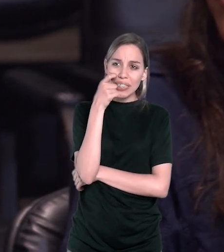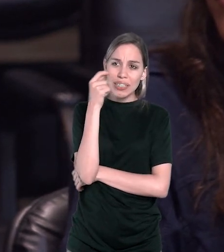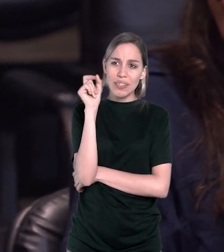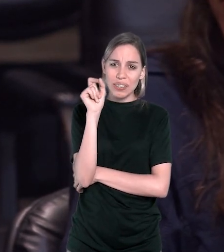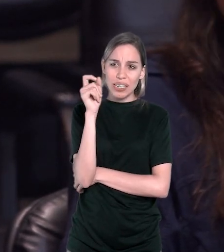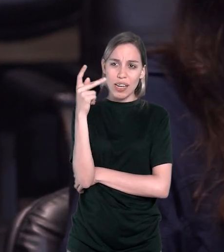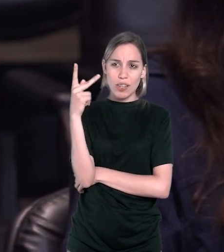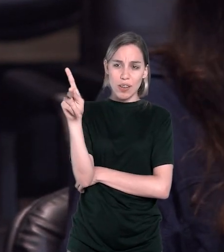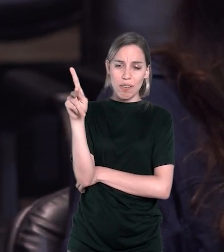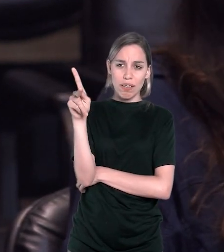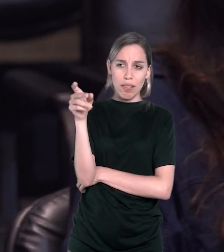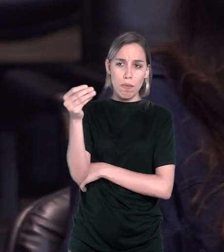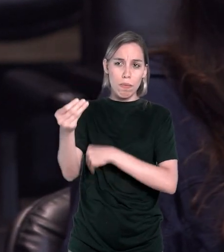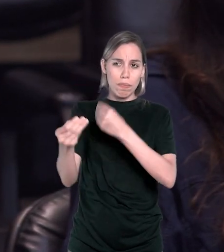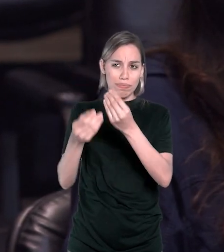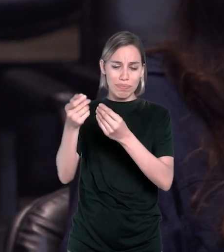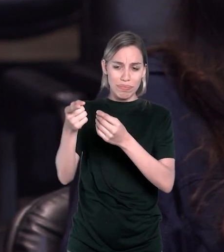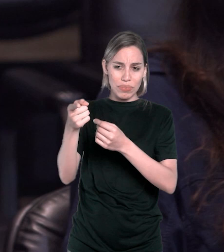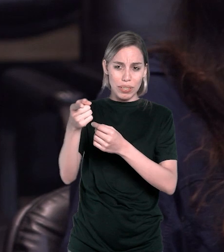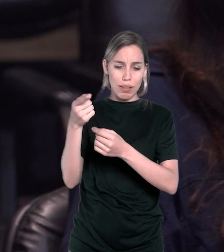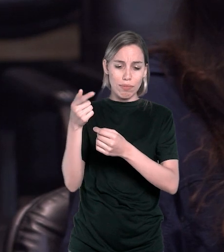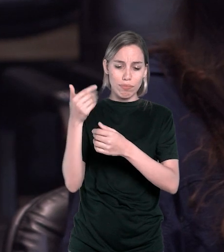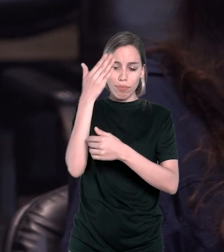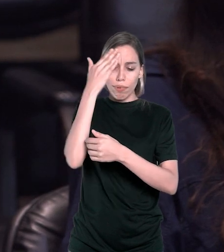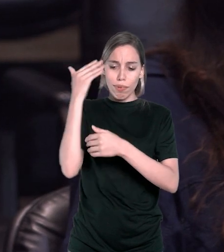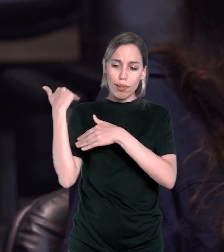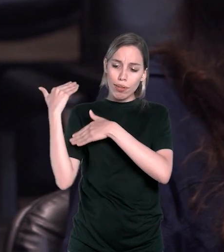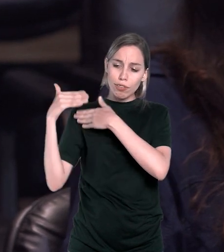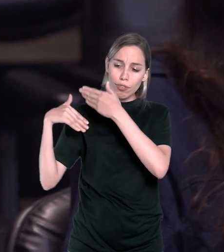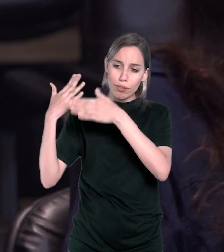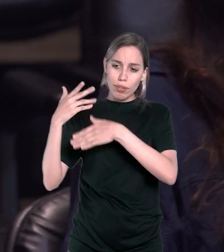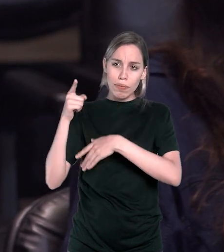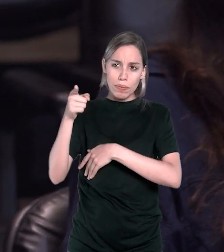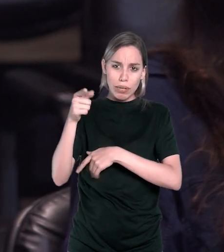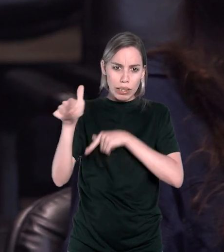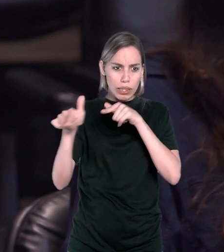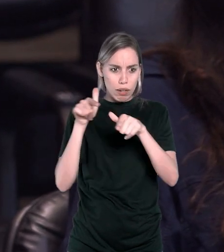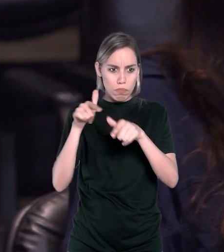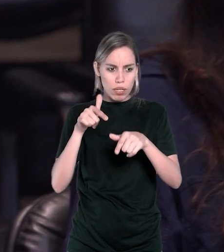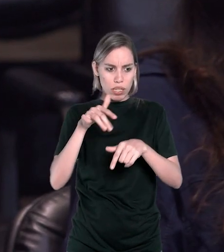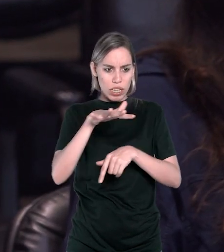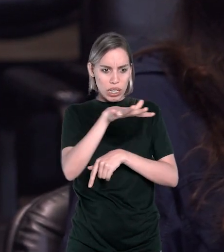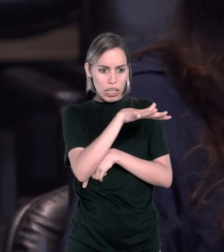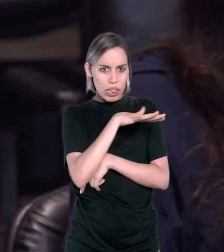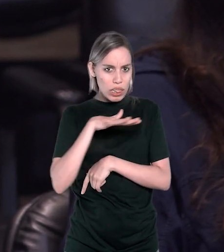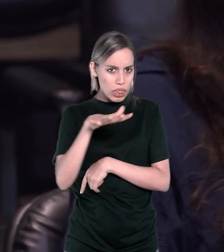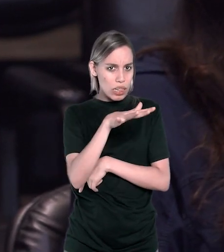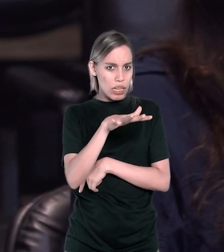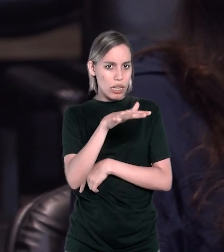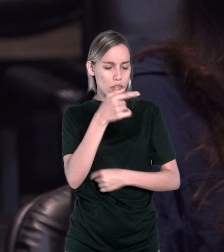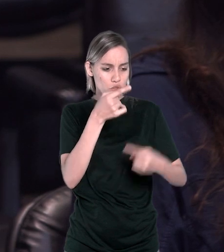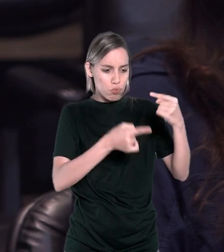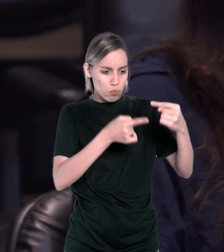sua origem, né, dentro do jornalismo policial, que é enfim, eu acho uma área muito rica. No entanto, no jornalismo